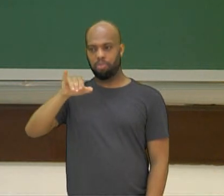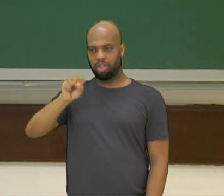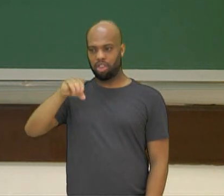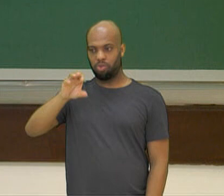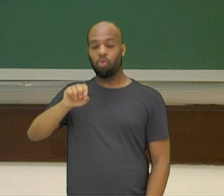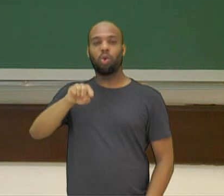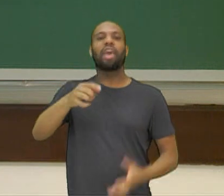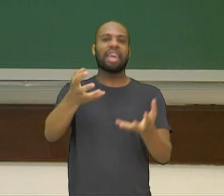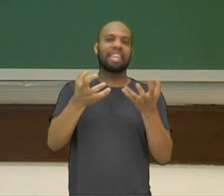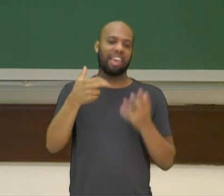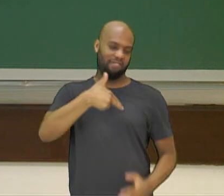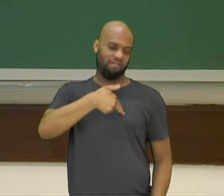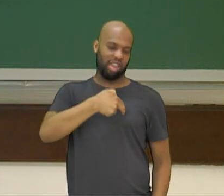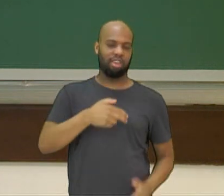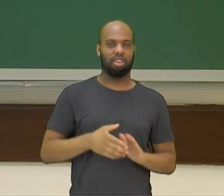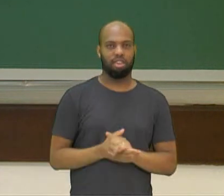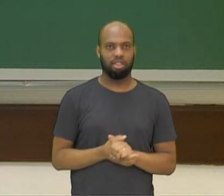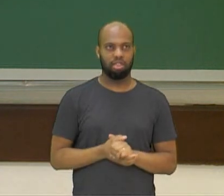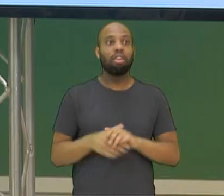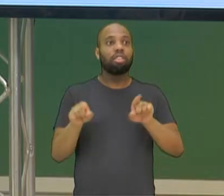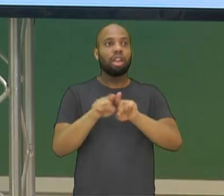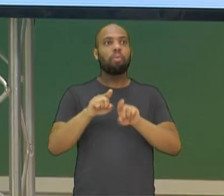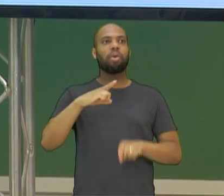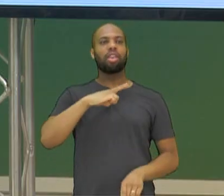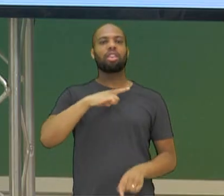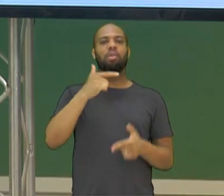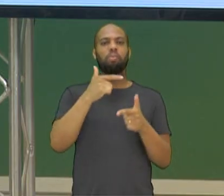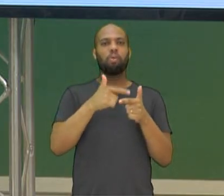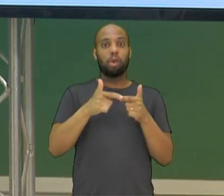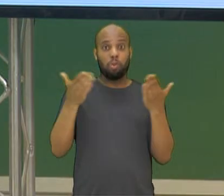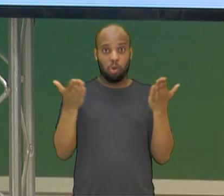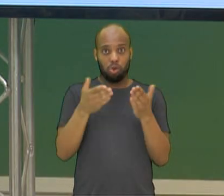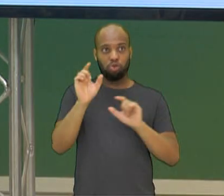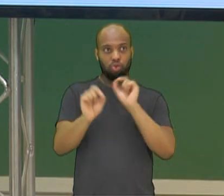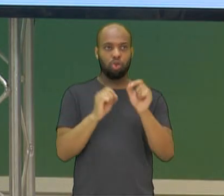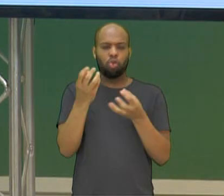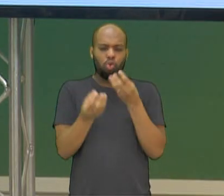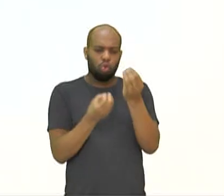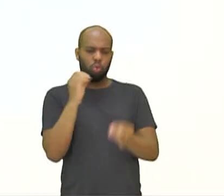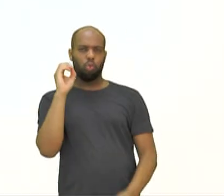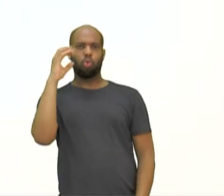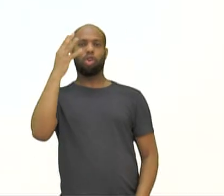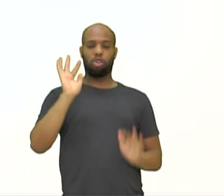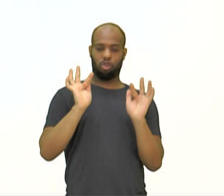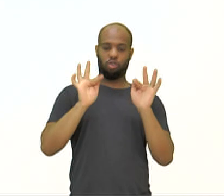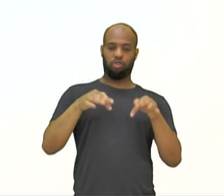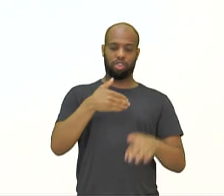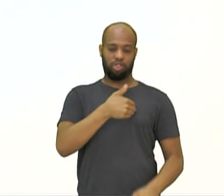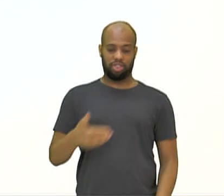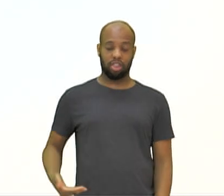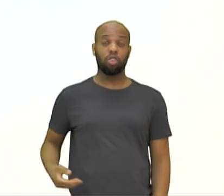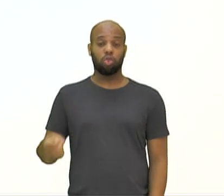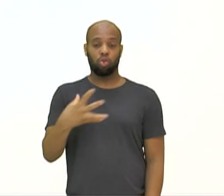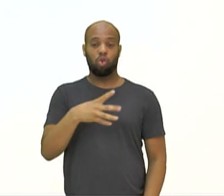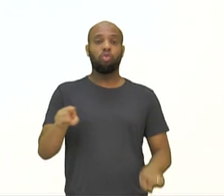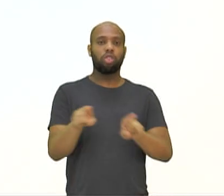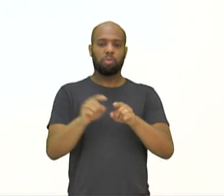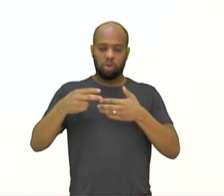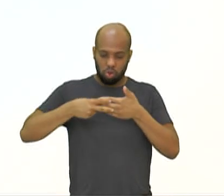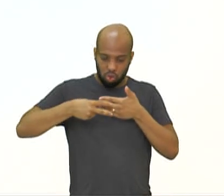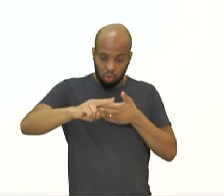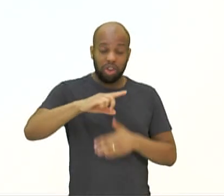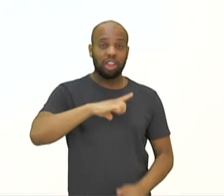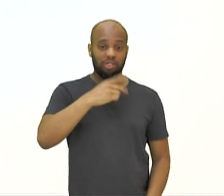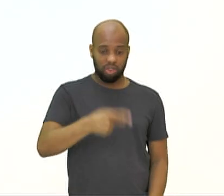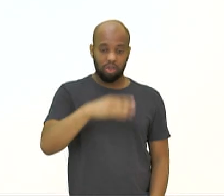vai entender melhor isso. E daí, a problemática da aula de hoje. Como ocorreu o fim do Estado Novo e quais as suas consequências